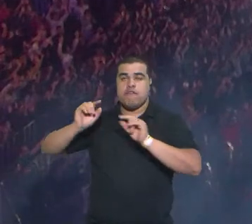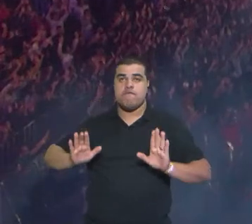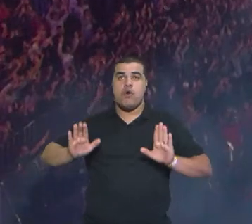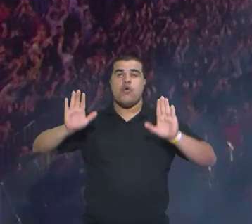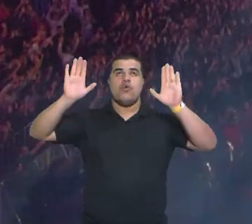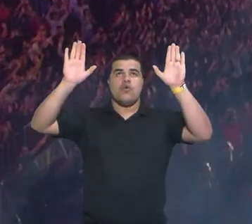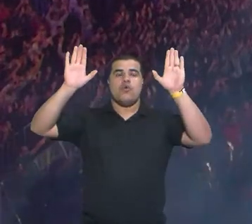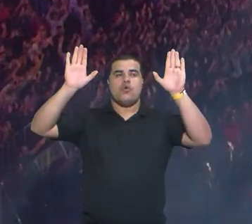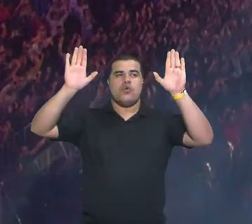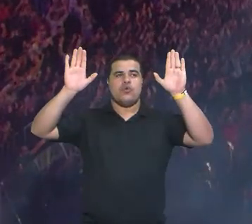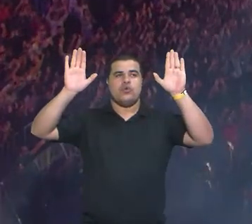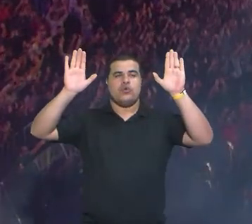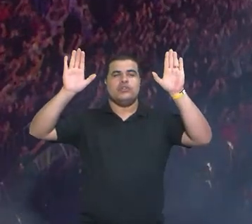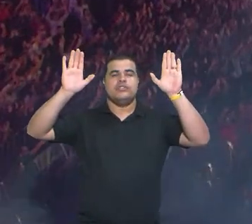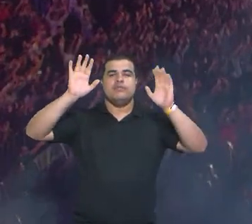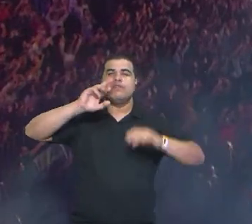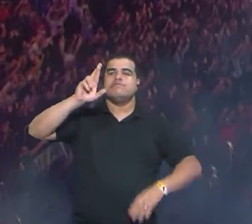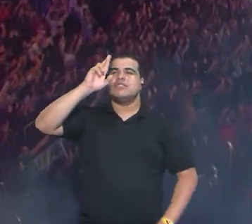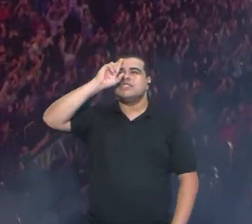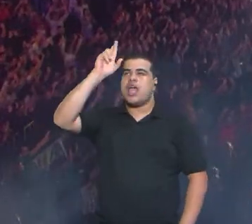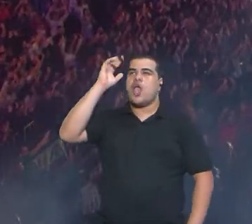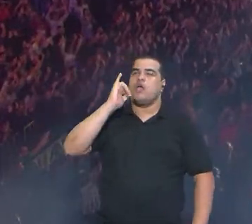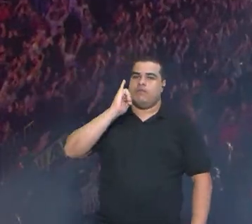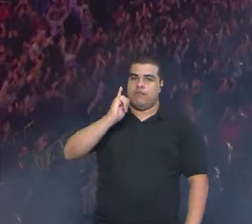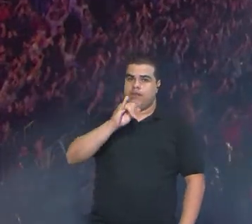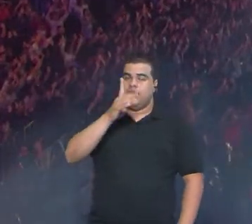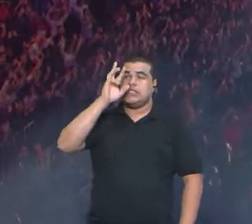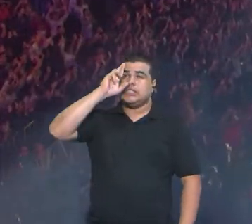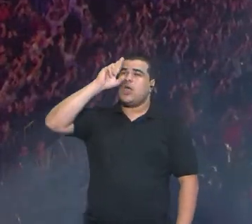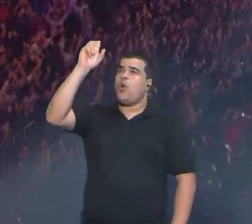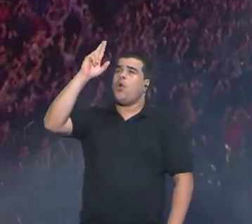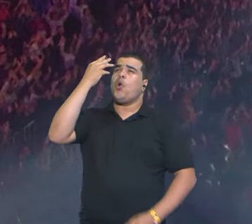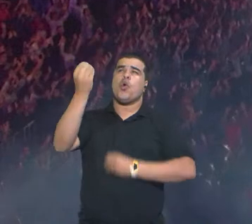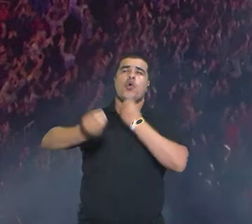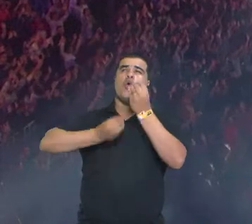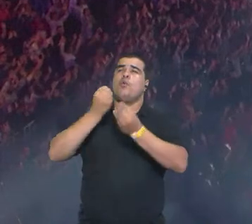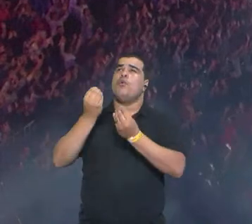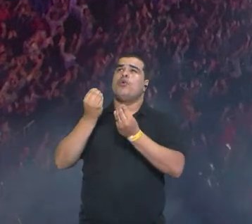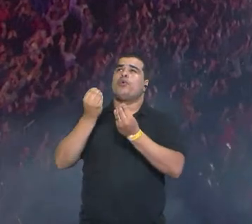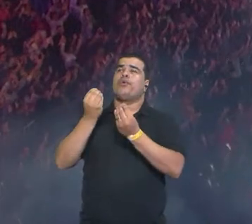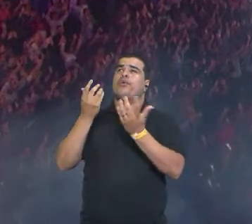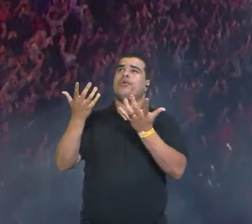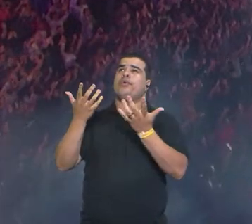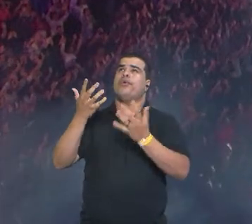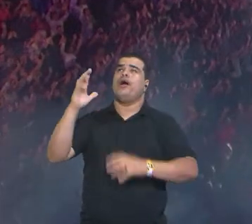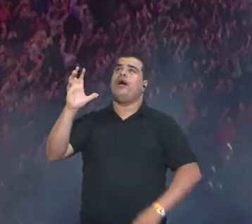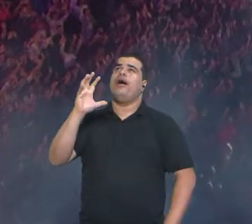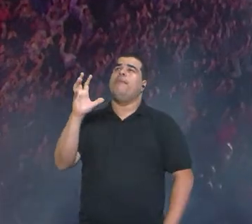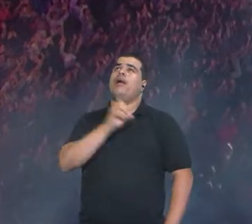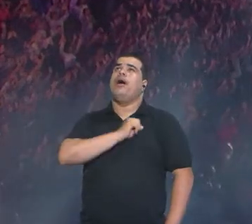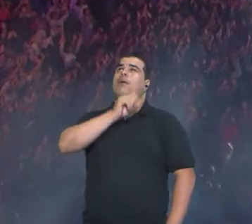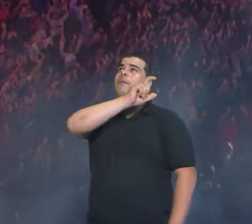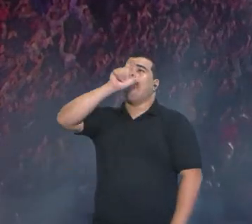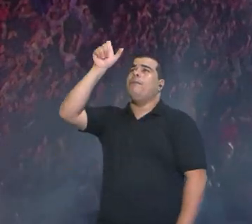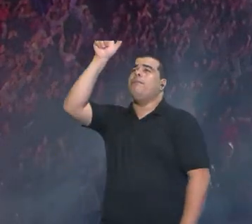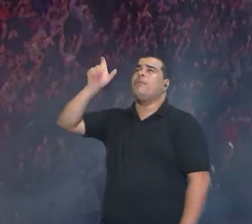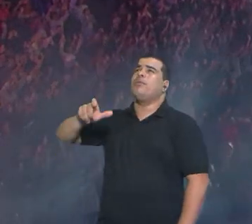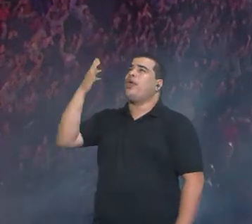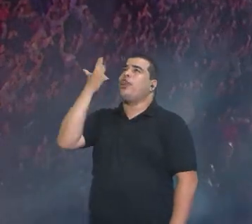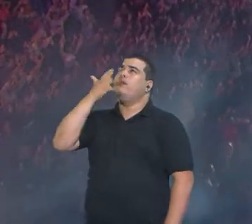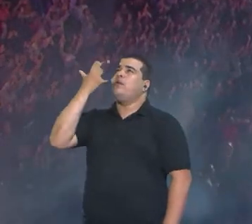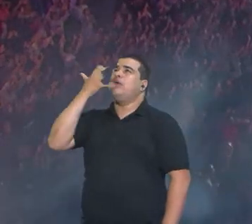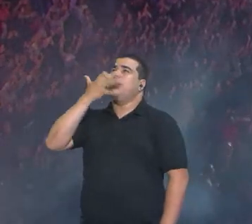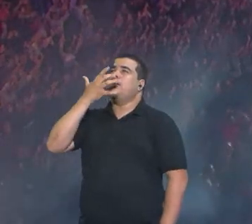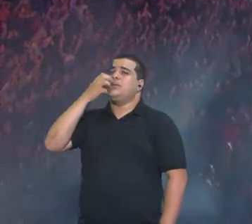aí você vai falar uma coisa assim Senhor como posso amar quem não vejo